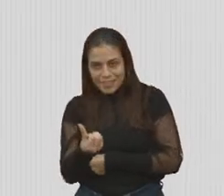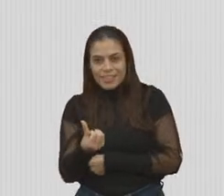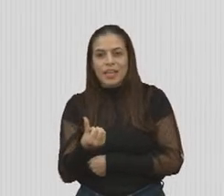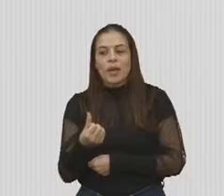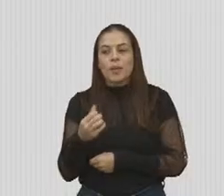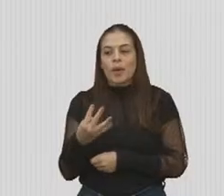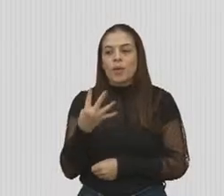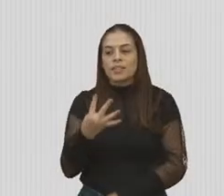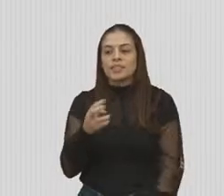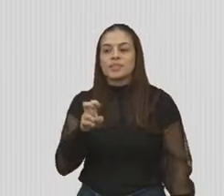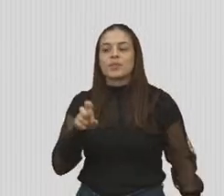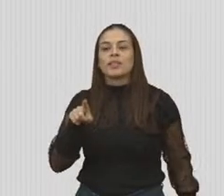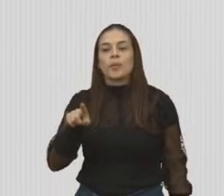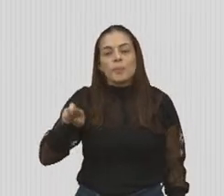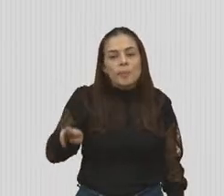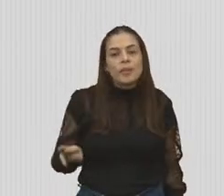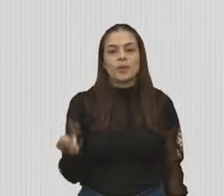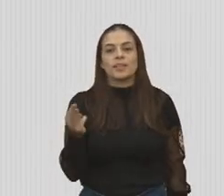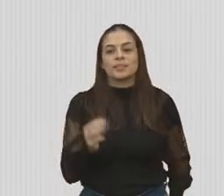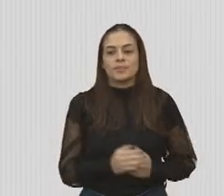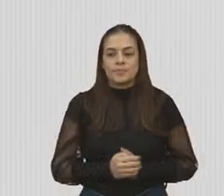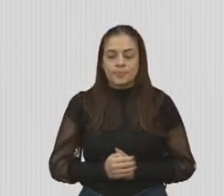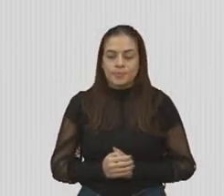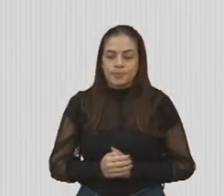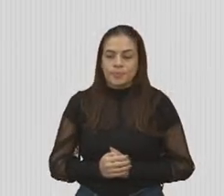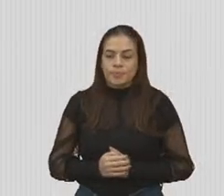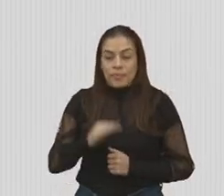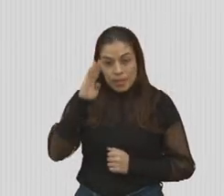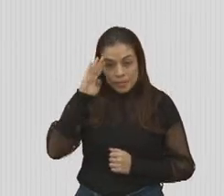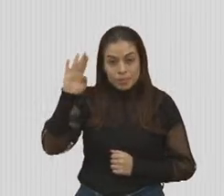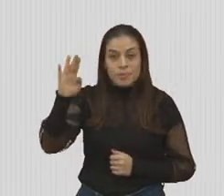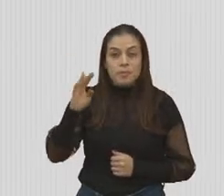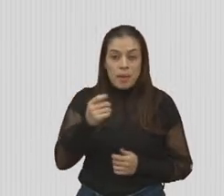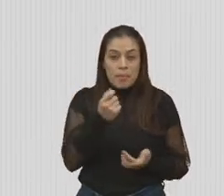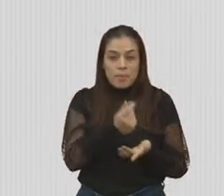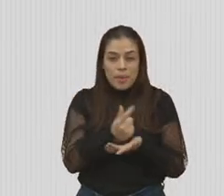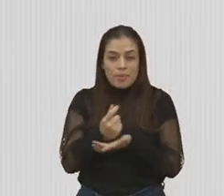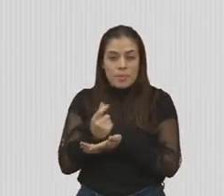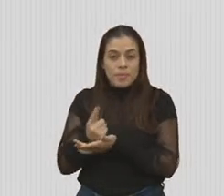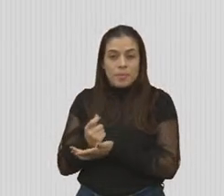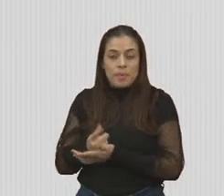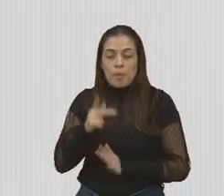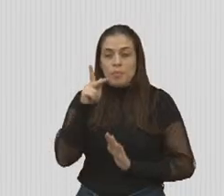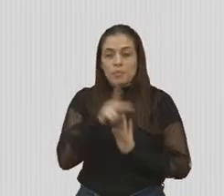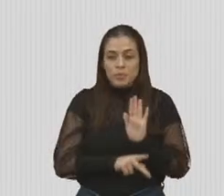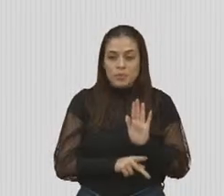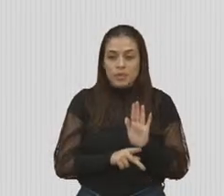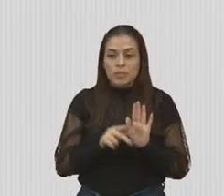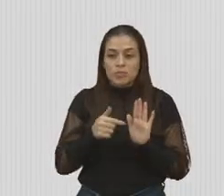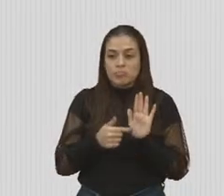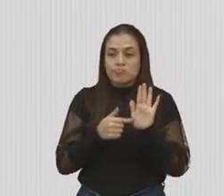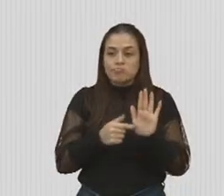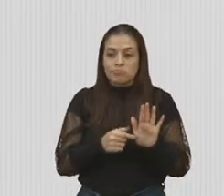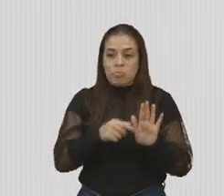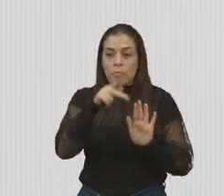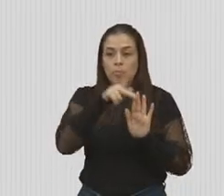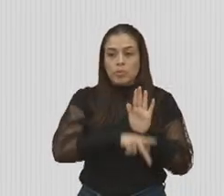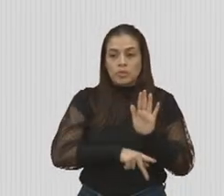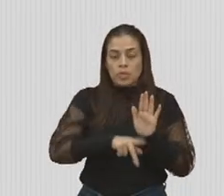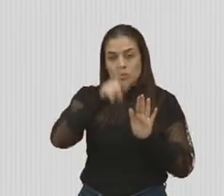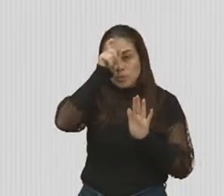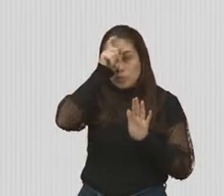Pode passar. As principais despesas, os principais projetos estão no projeto do